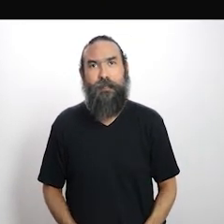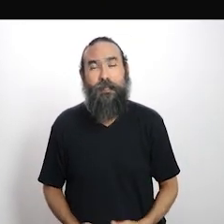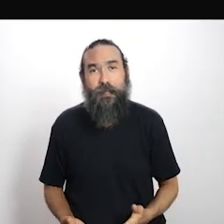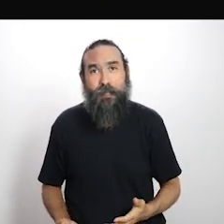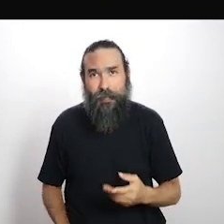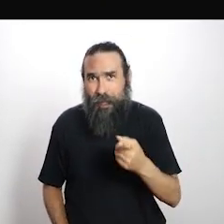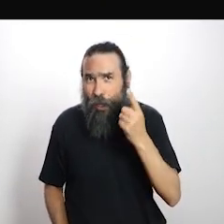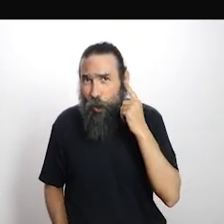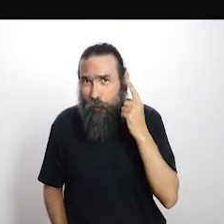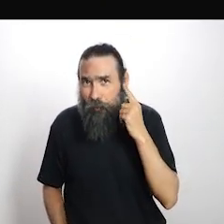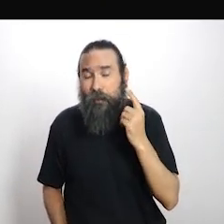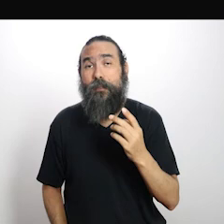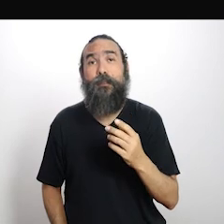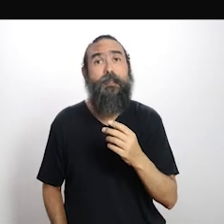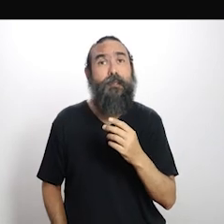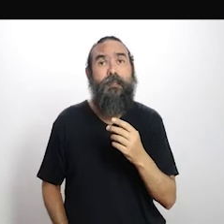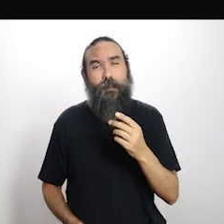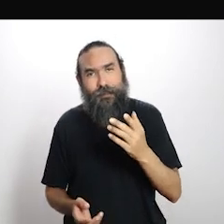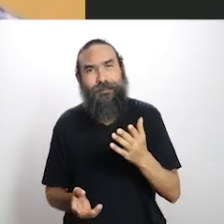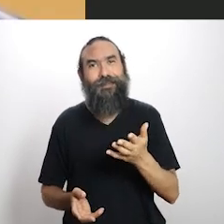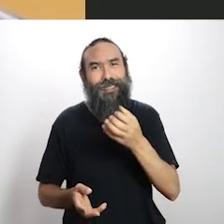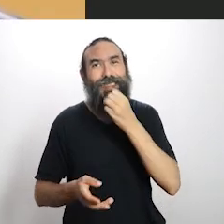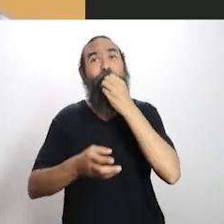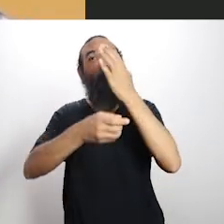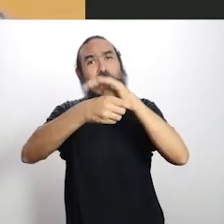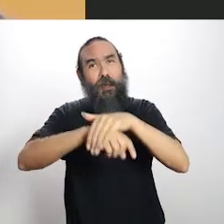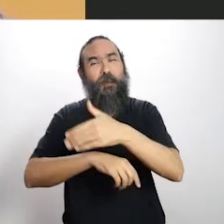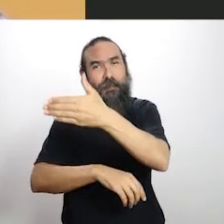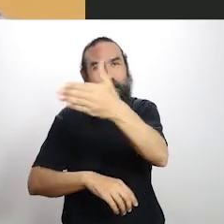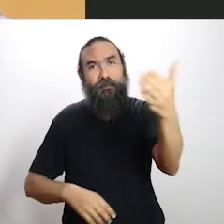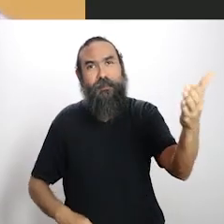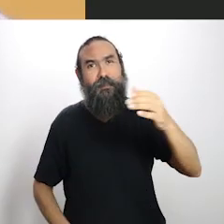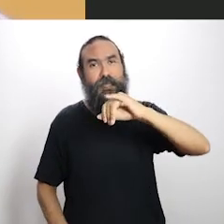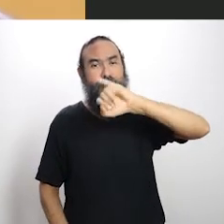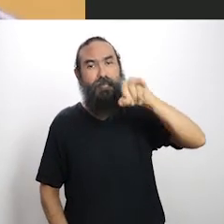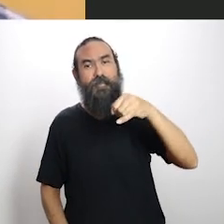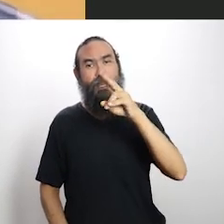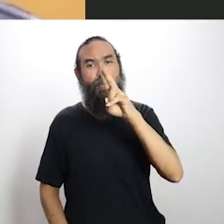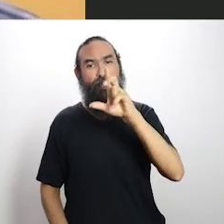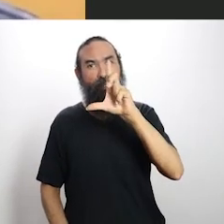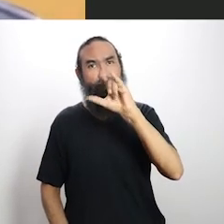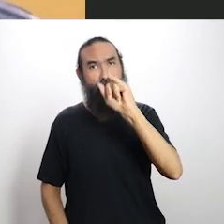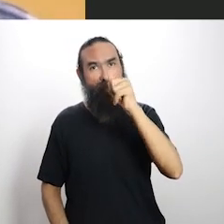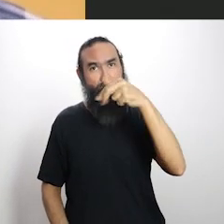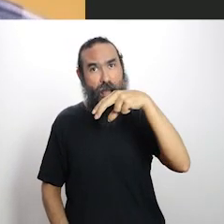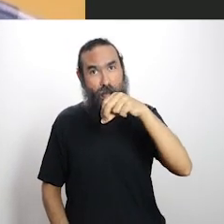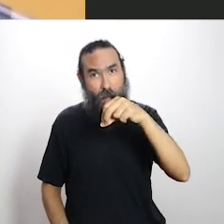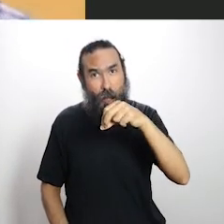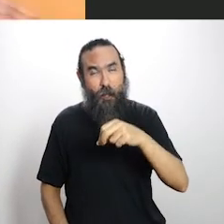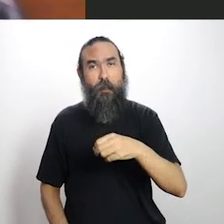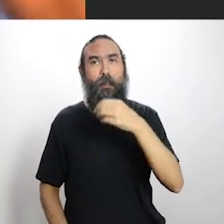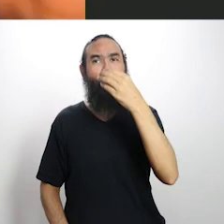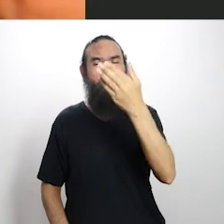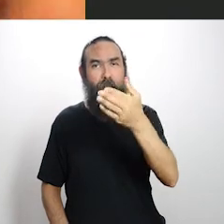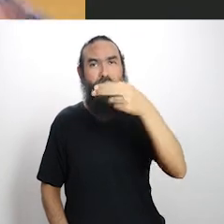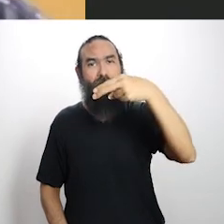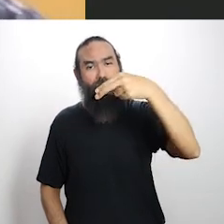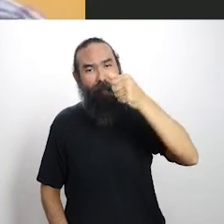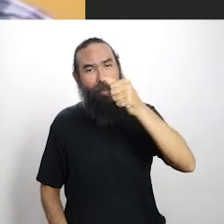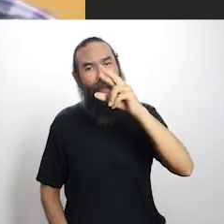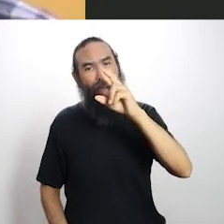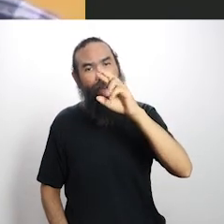Naireli o secretário que está acabando de desligar pode ser quem ainda ouça Cris Ramirez Célio Turino